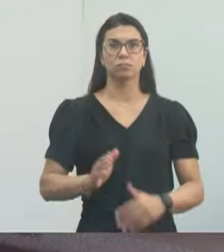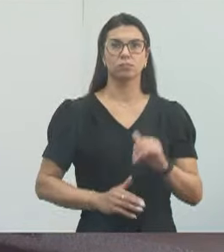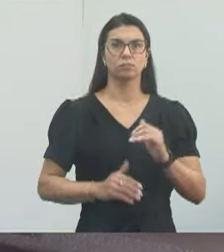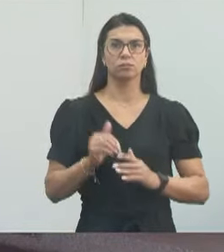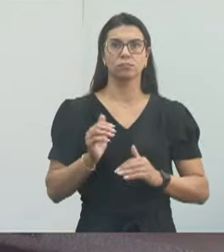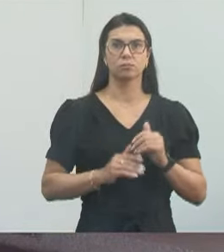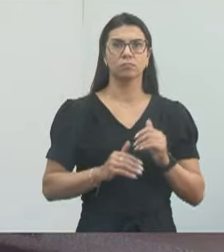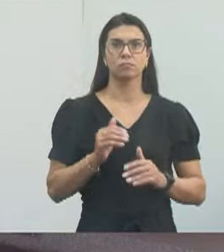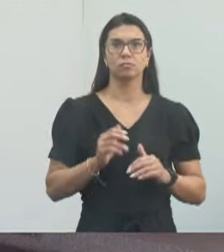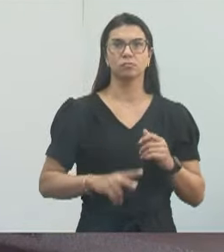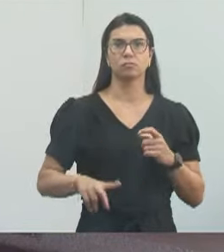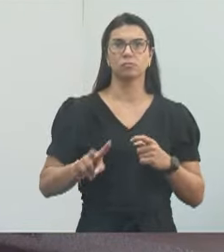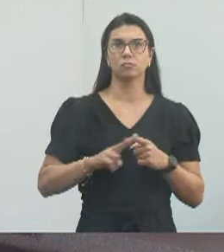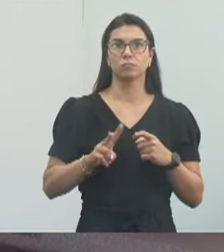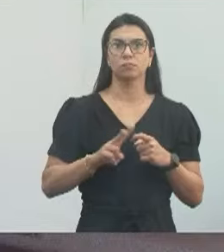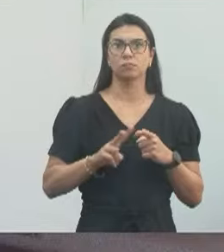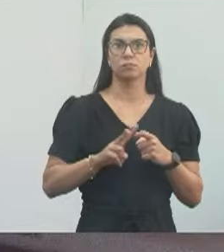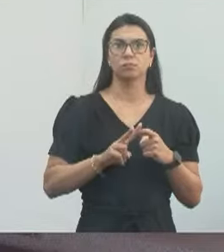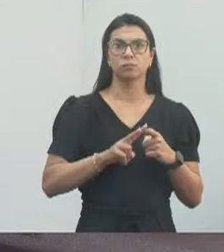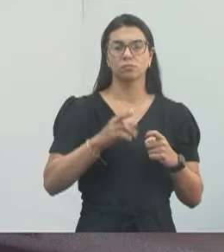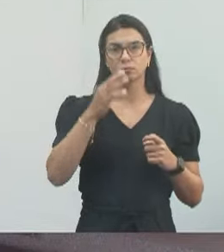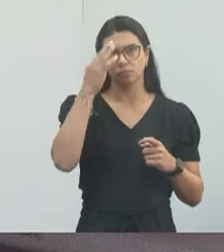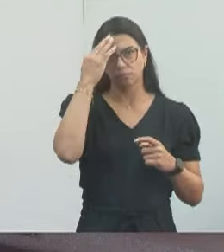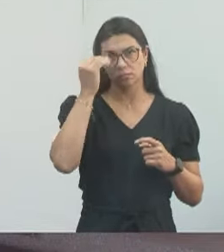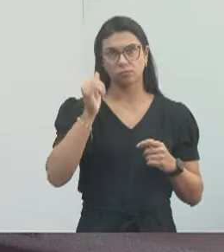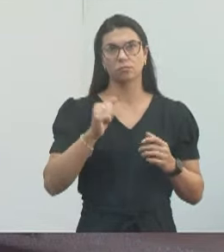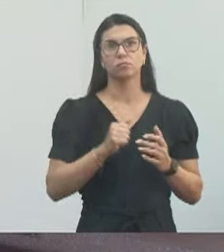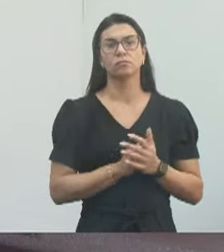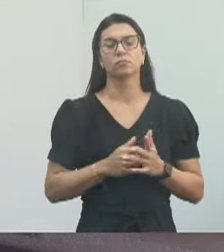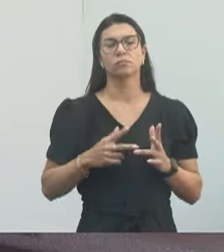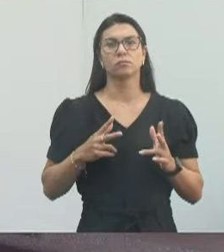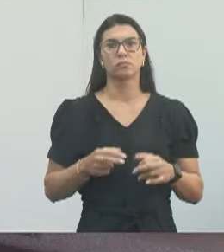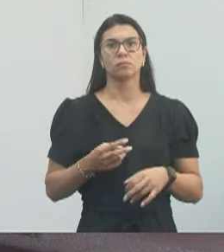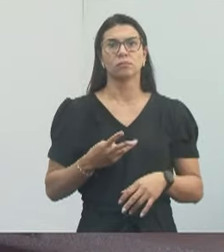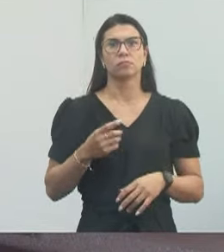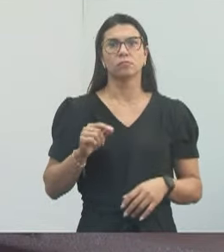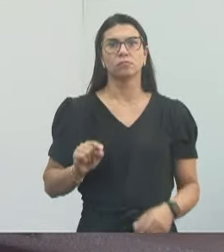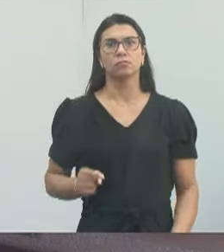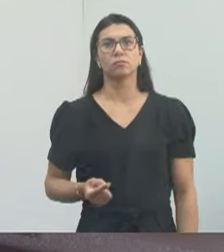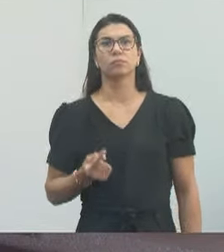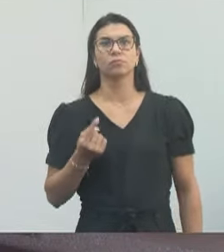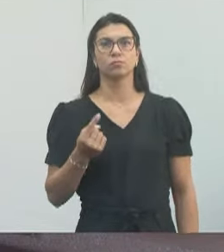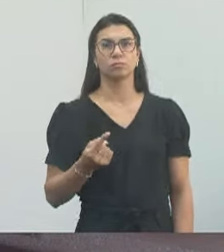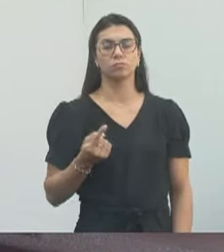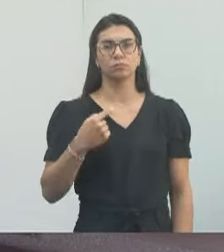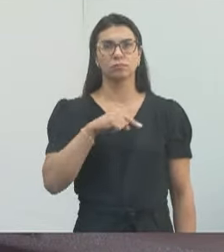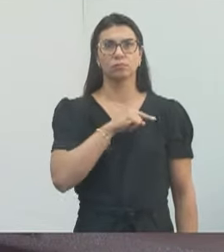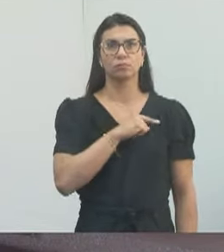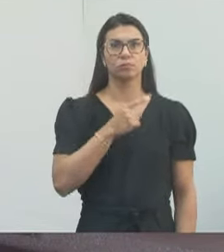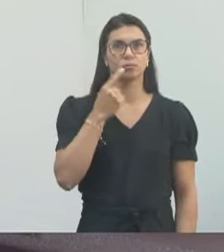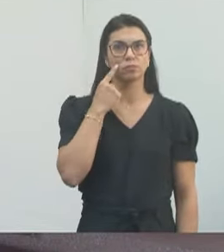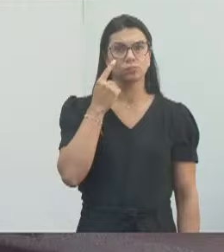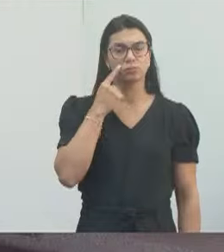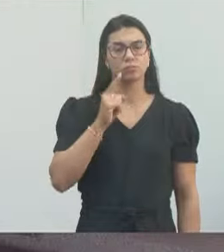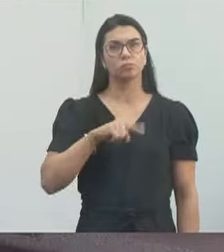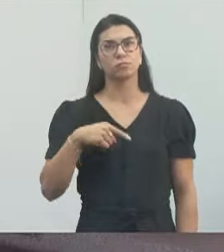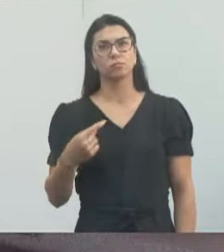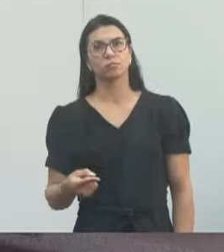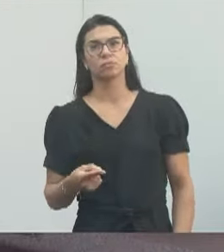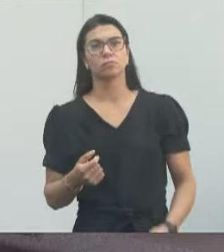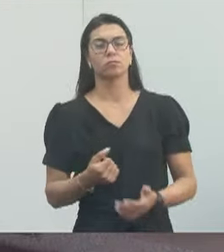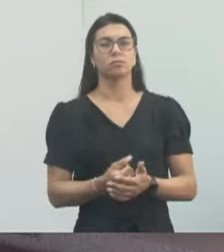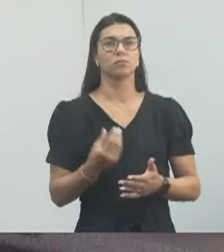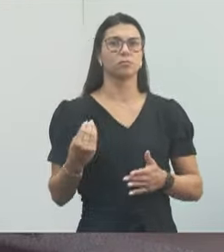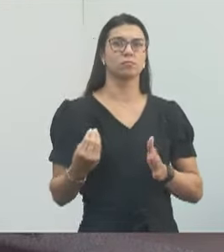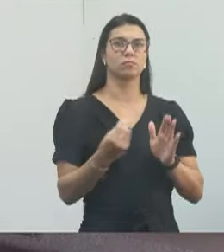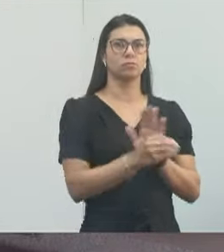presente resposta conforme o item 3.1 será identificado complexidade de denúncias após encaminhado aos